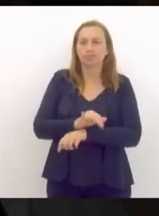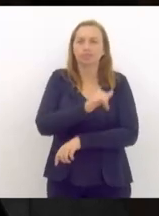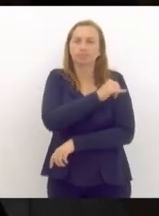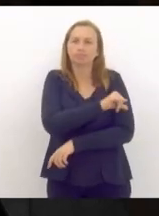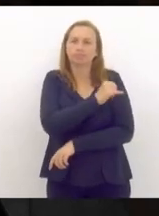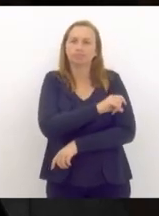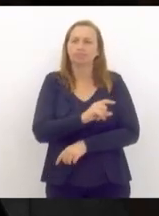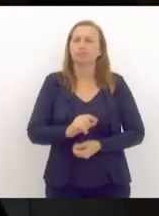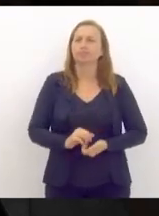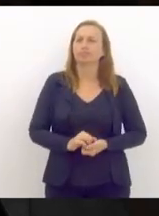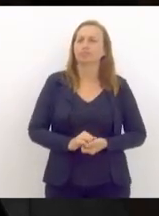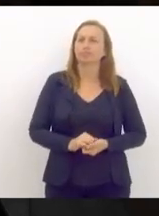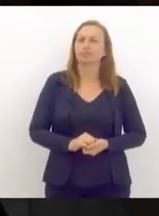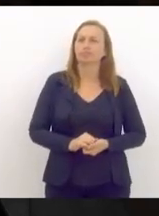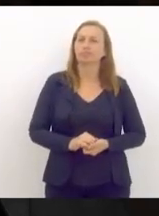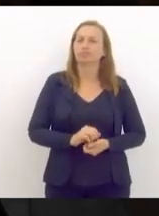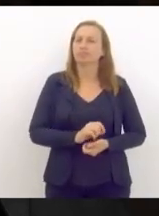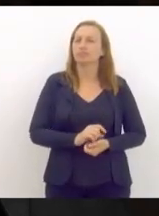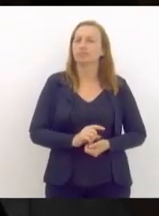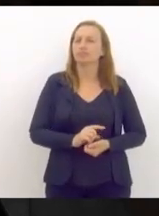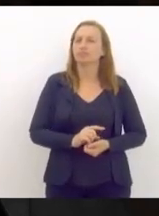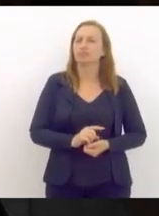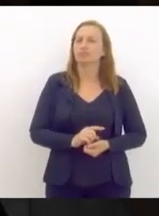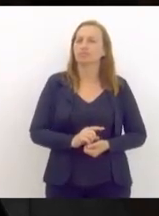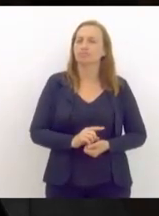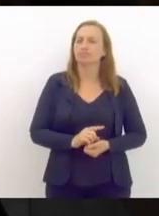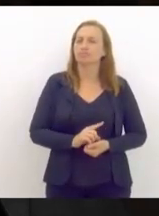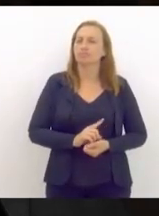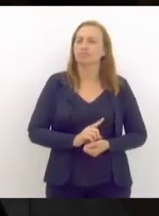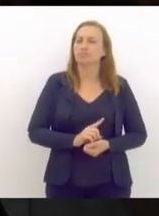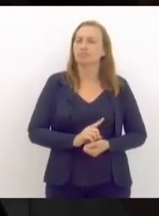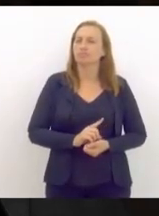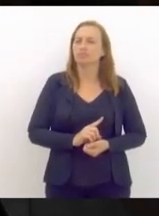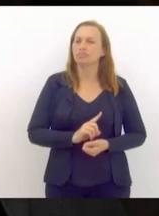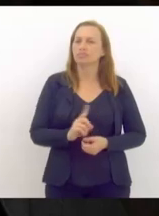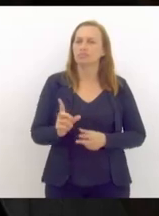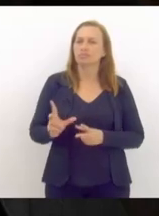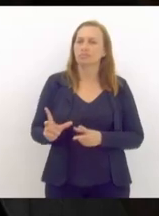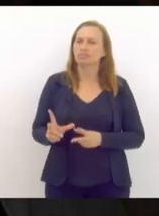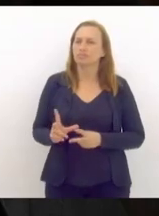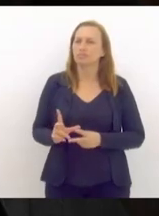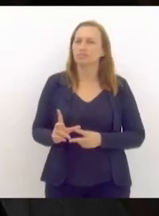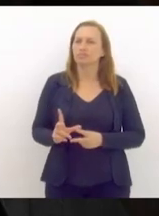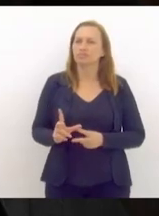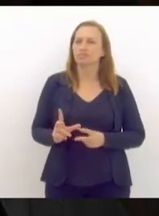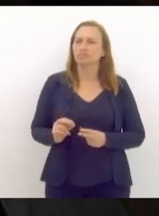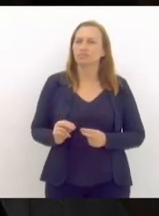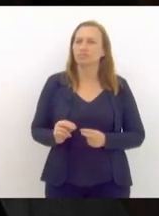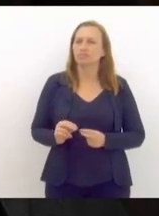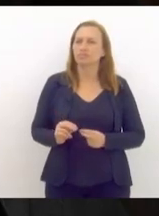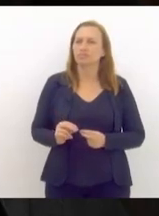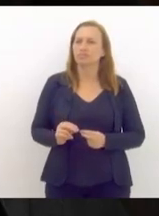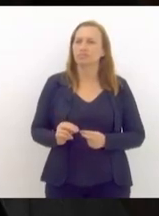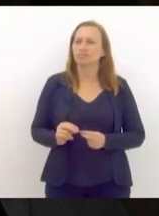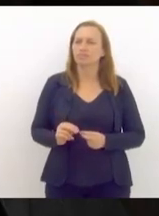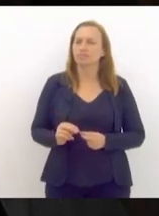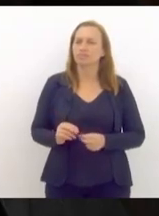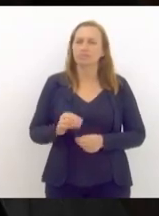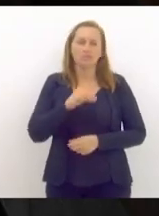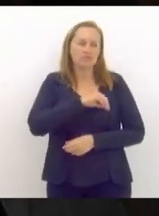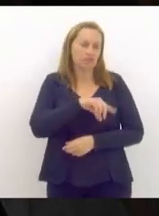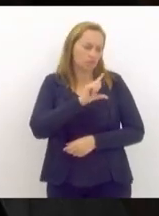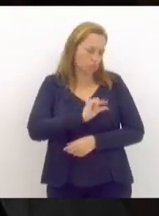não merecem continuar sendo servidores dentre as diferentes categorias que recebem